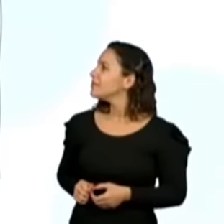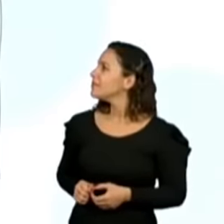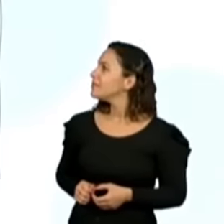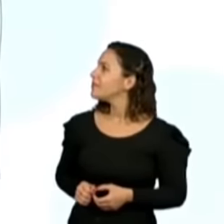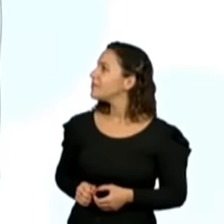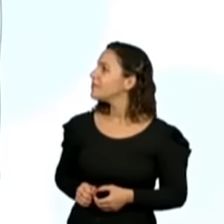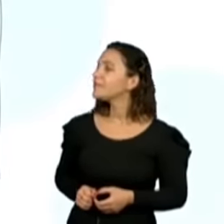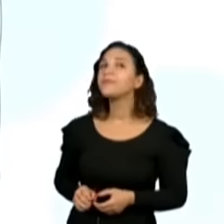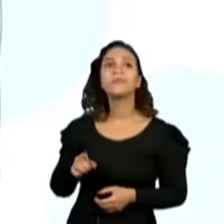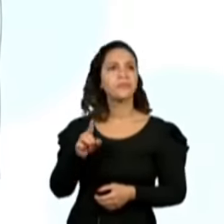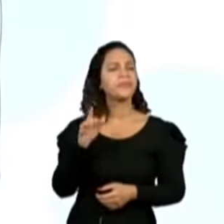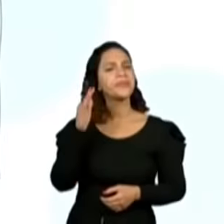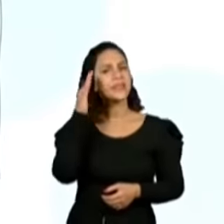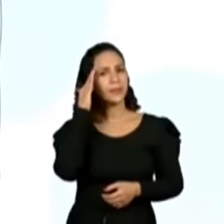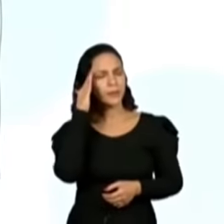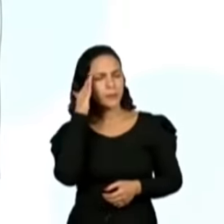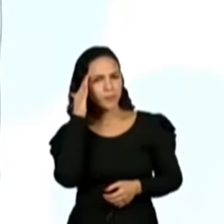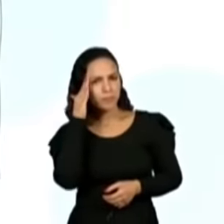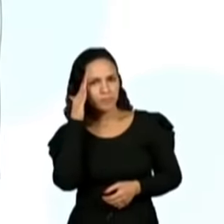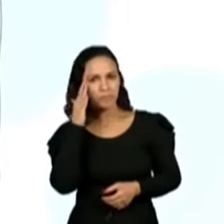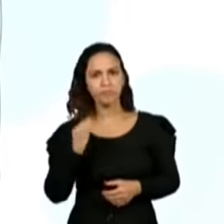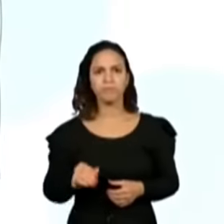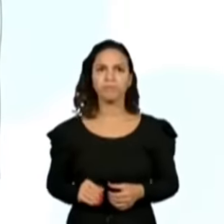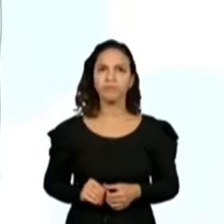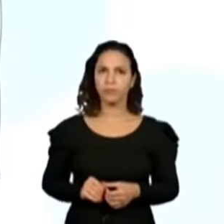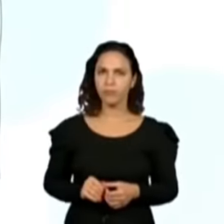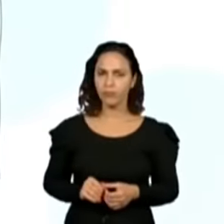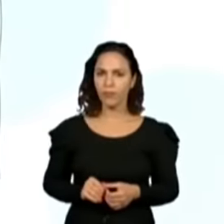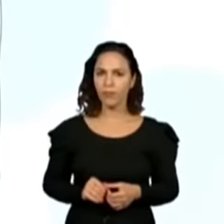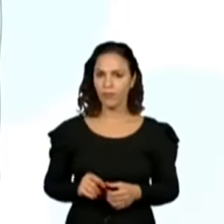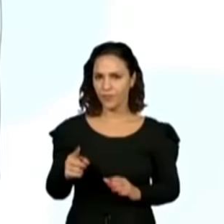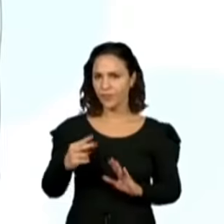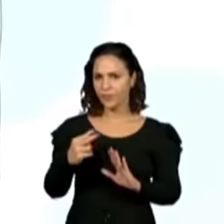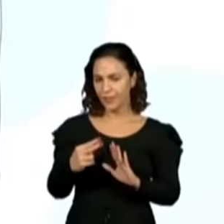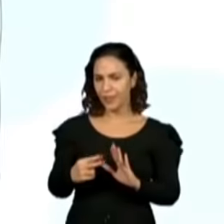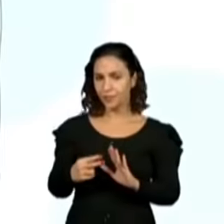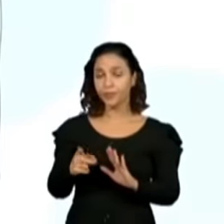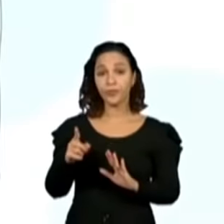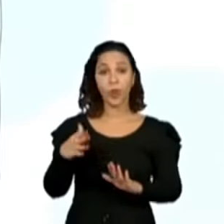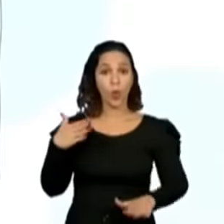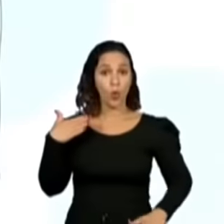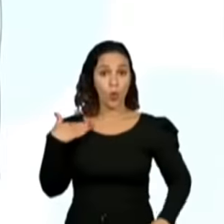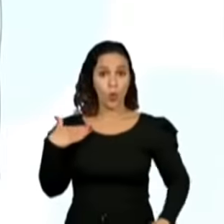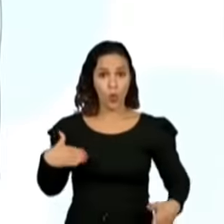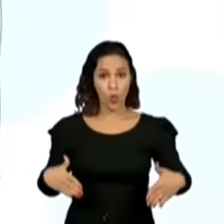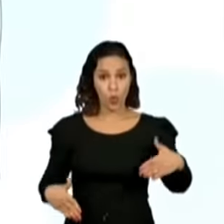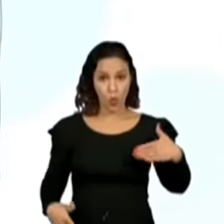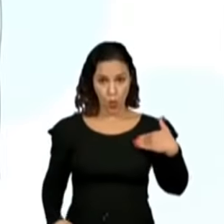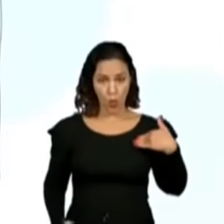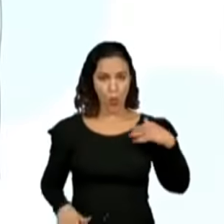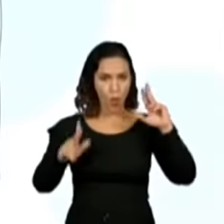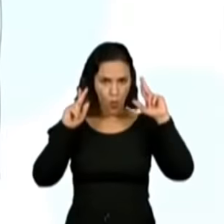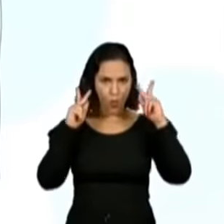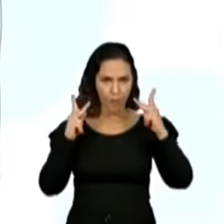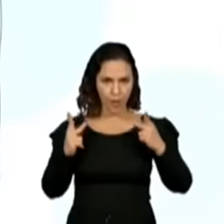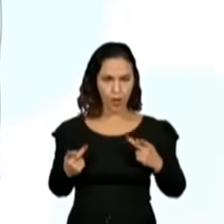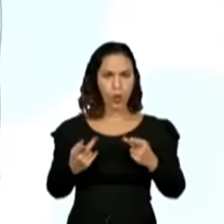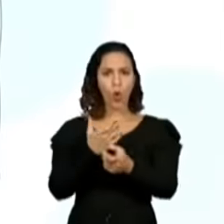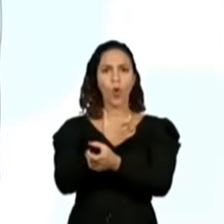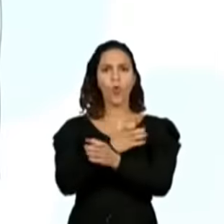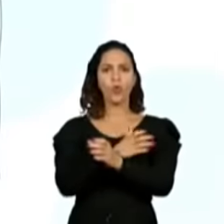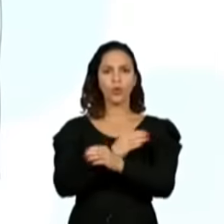Você sabia que, Progenô, você lê para nós? O maior osso do corpo humano é